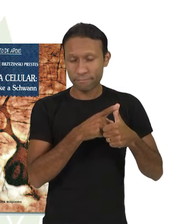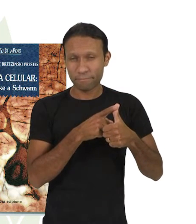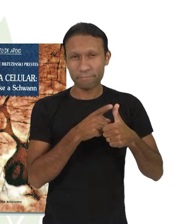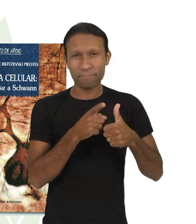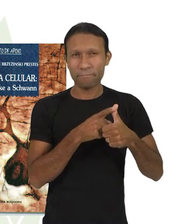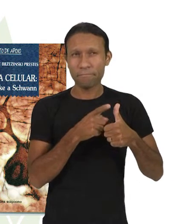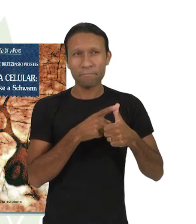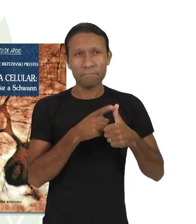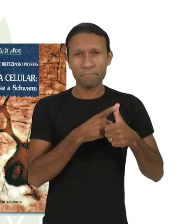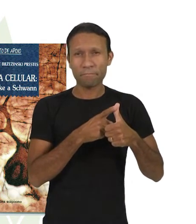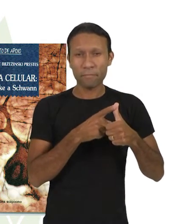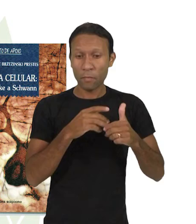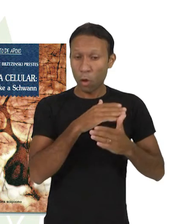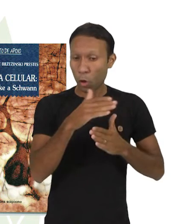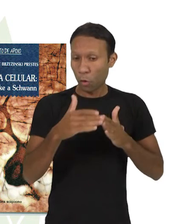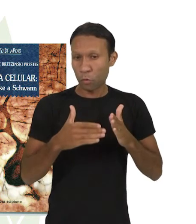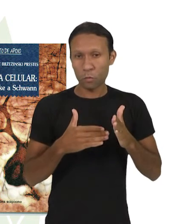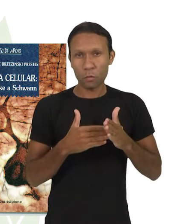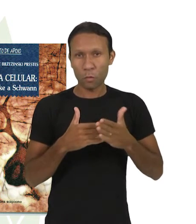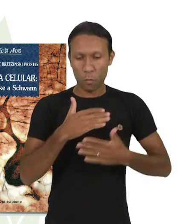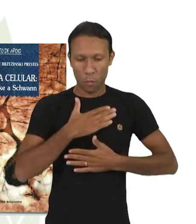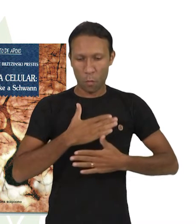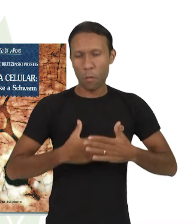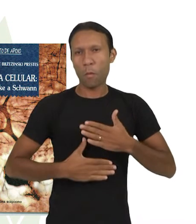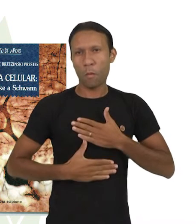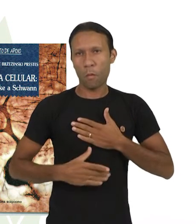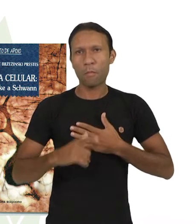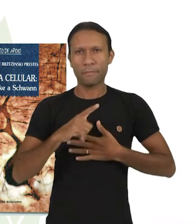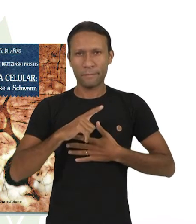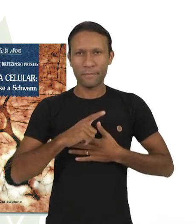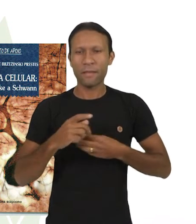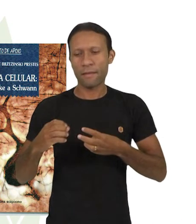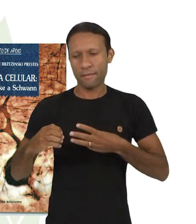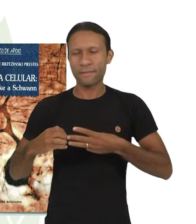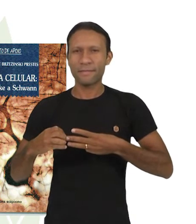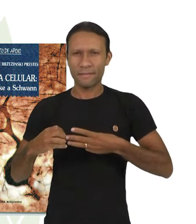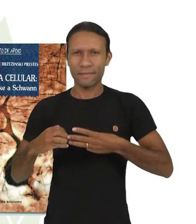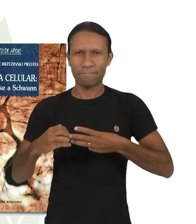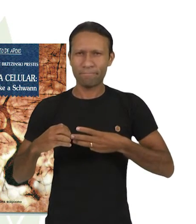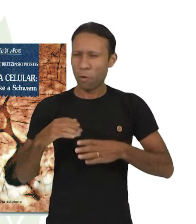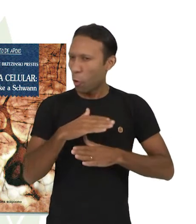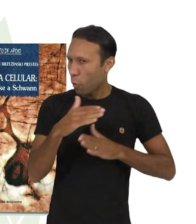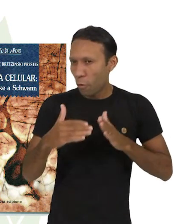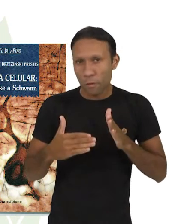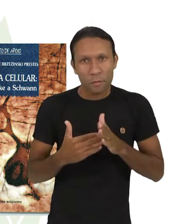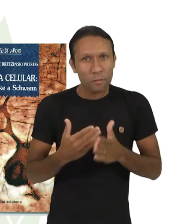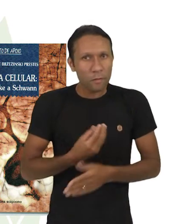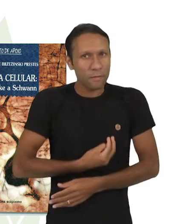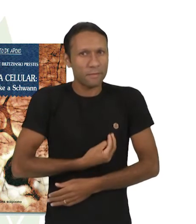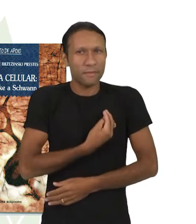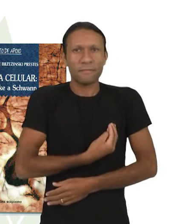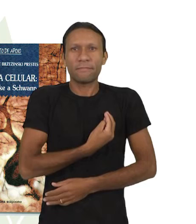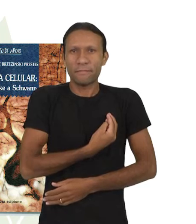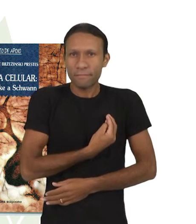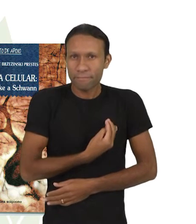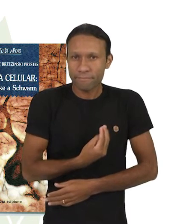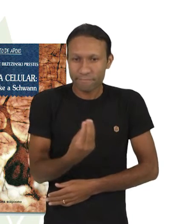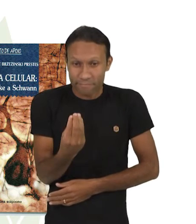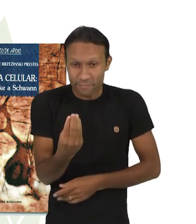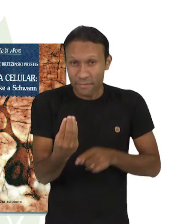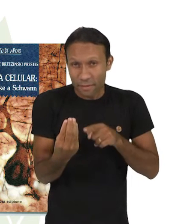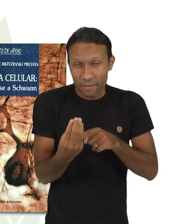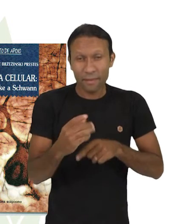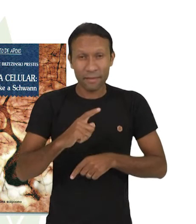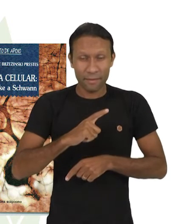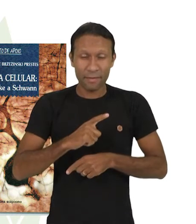ponto, tá, diz que todo organismo é formado por células. Todo ser vivo é